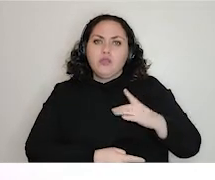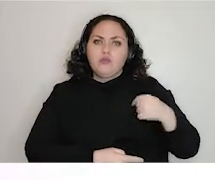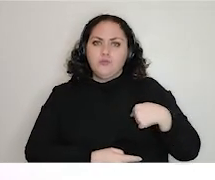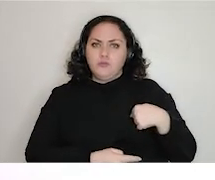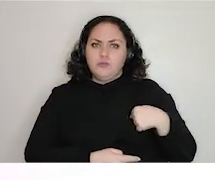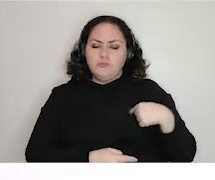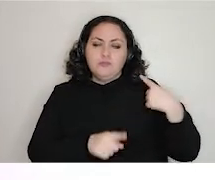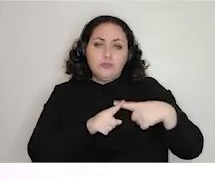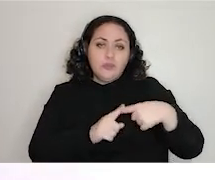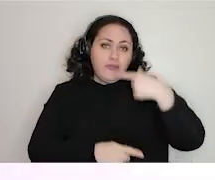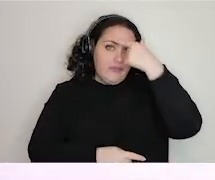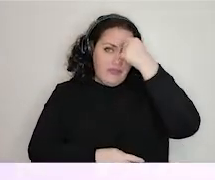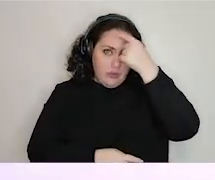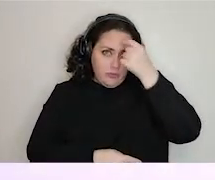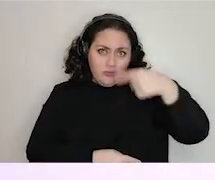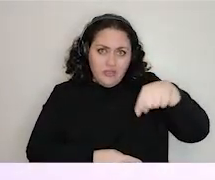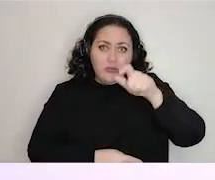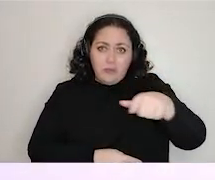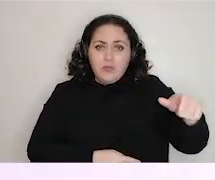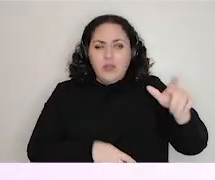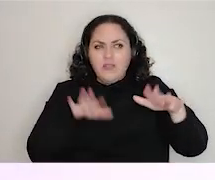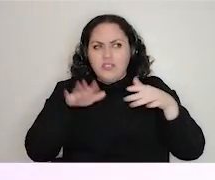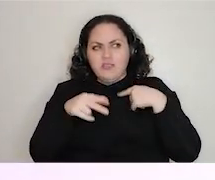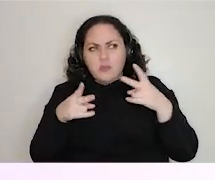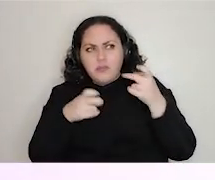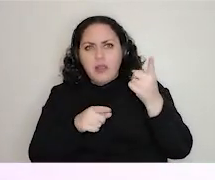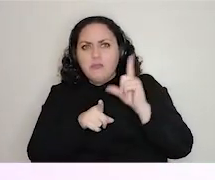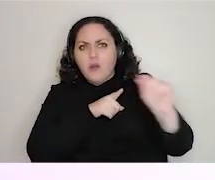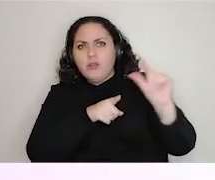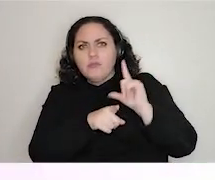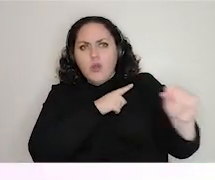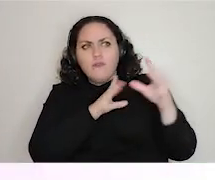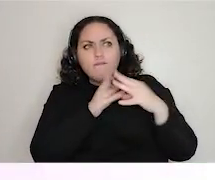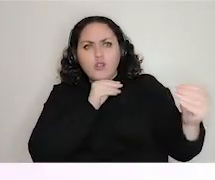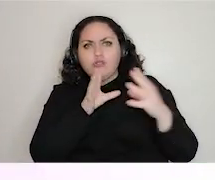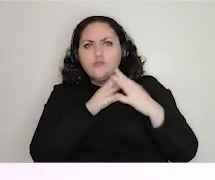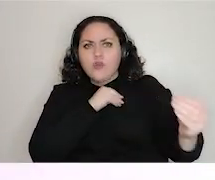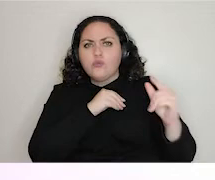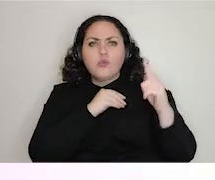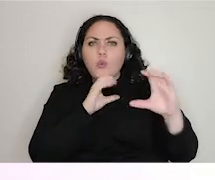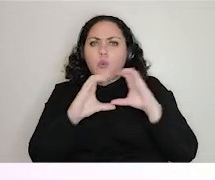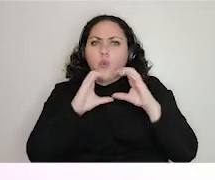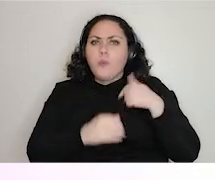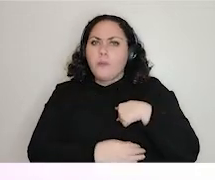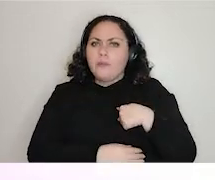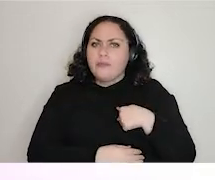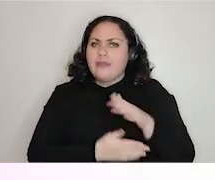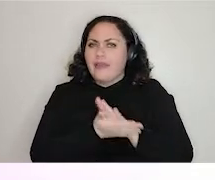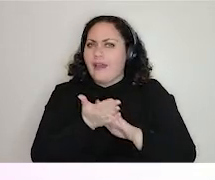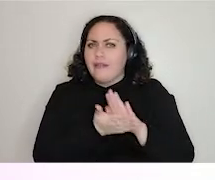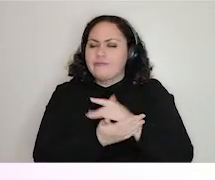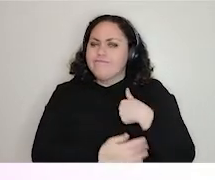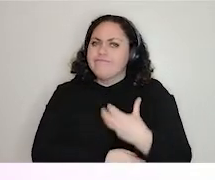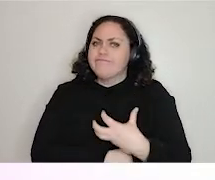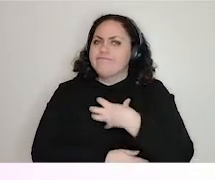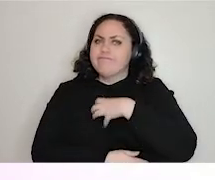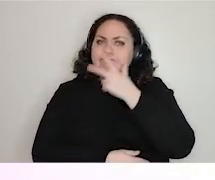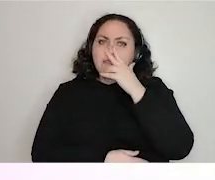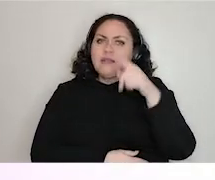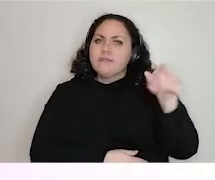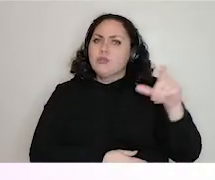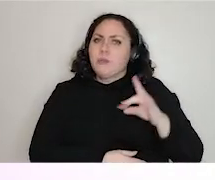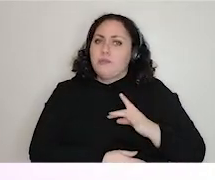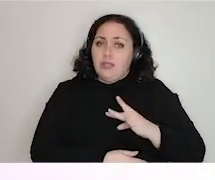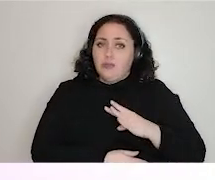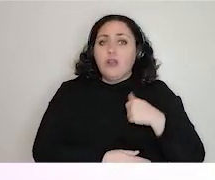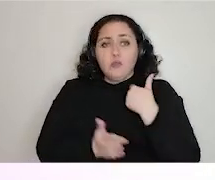as pessoas, porque na faculdade as pessoas, muitas vezes, eu tinha a impressão de que elas iam correndo, ou não se comunicavam, ou, enfim,